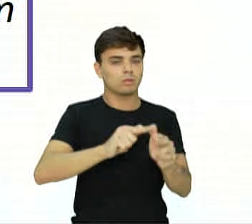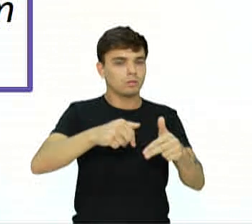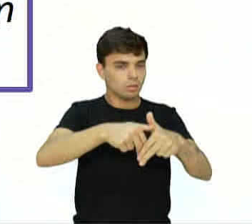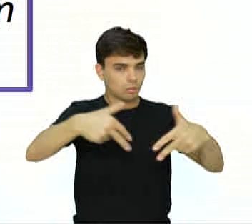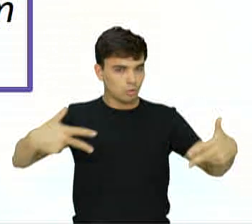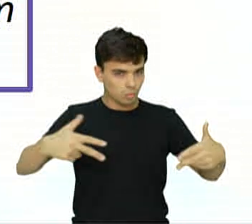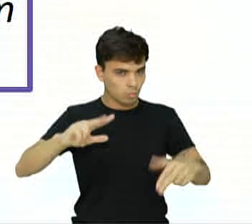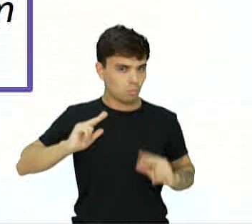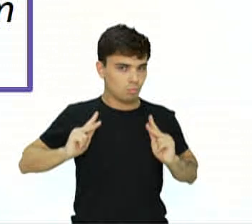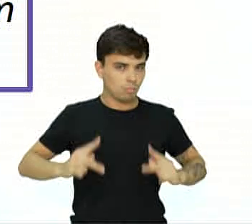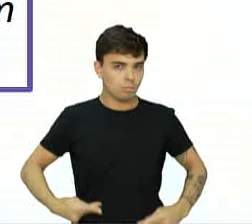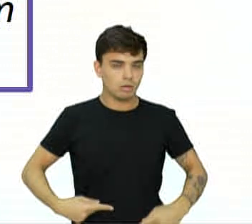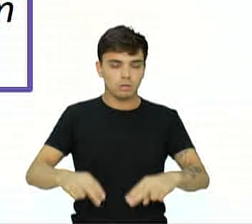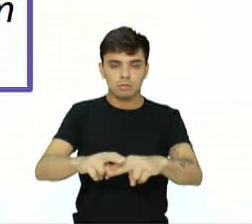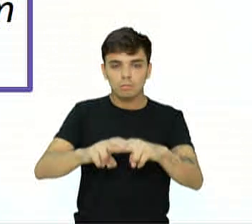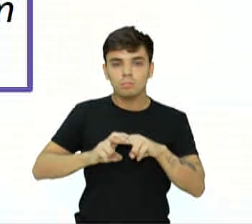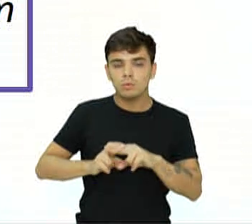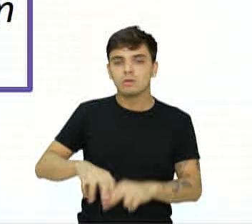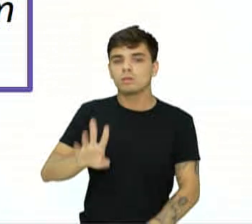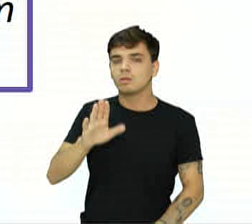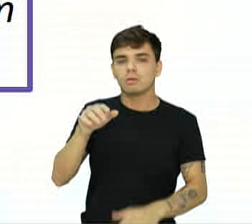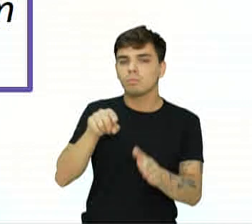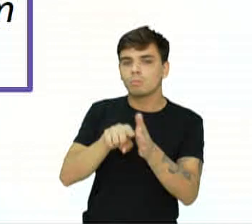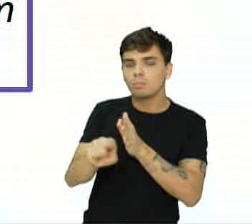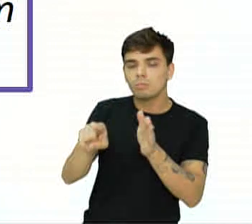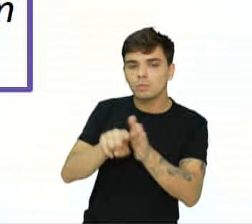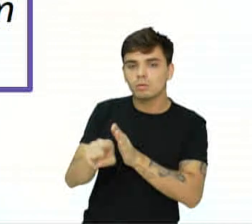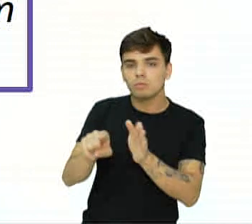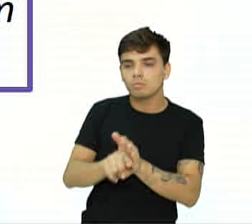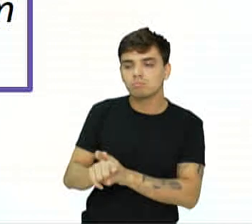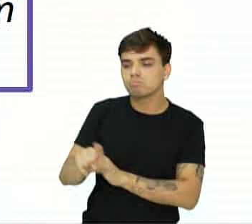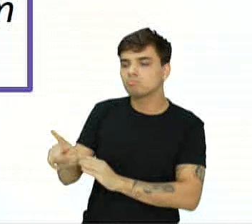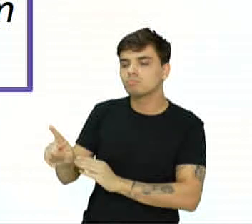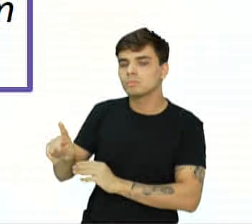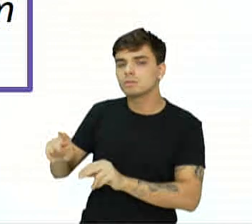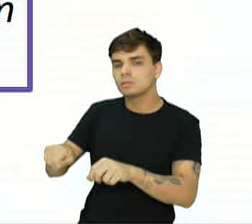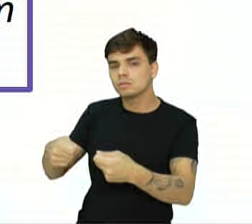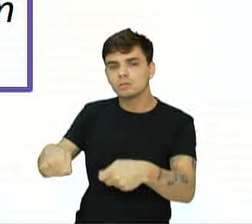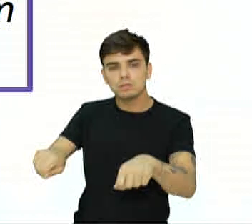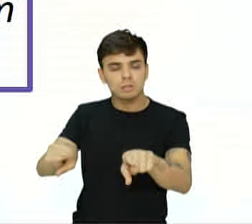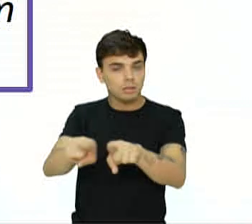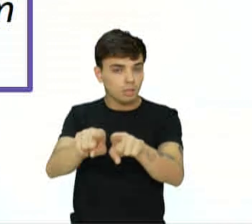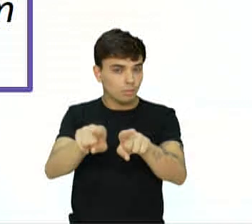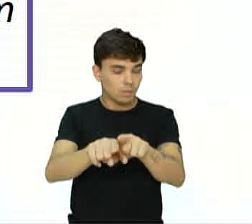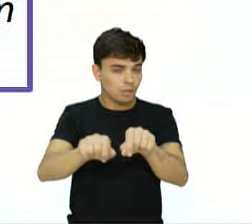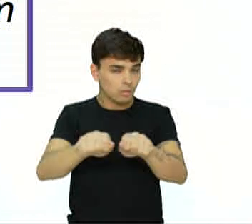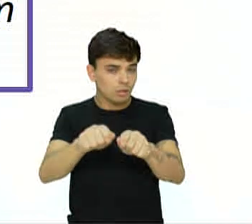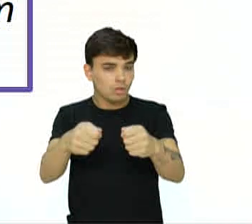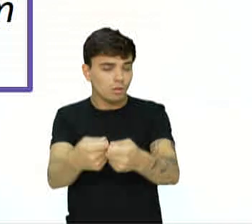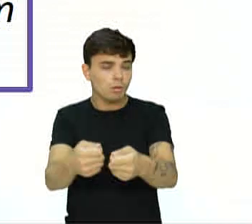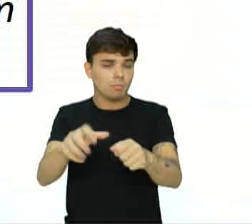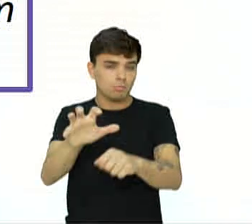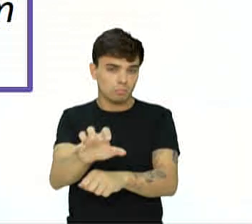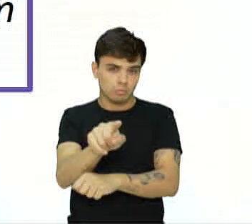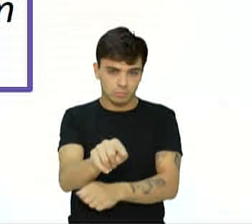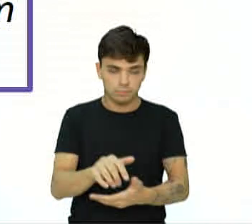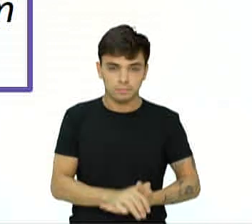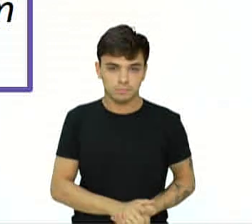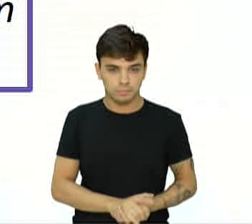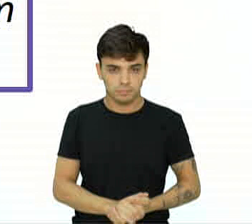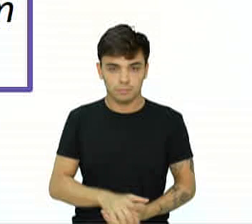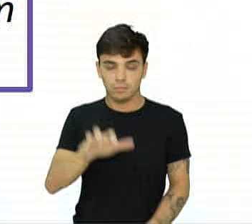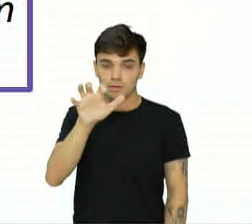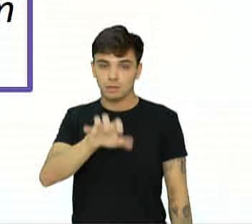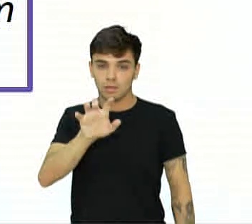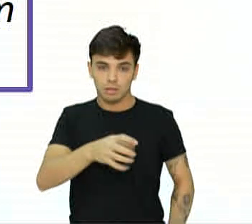humano. E por isso não pergunte por quem os sinos dobram, eles dobram por ti.